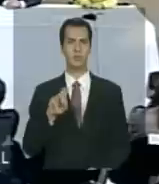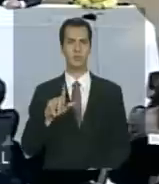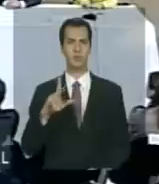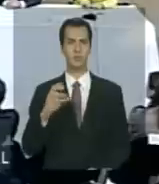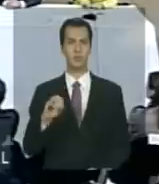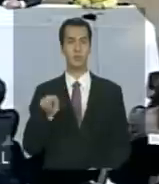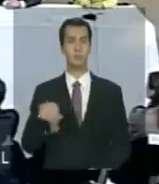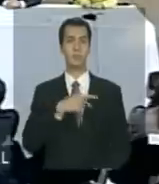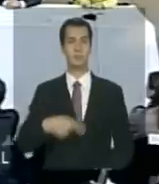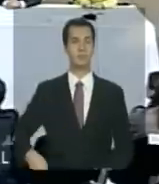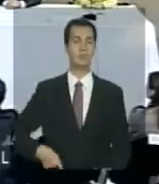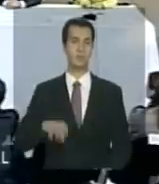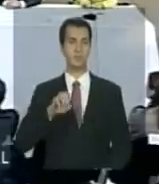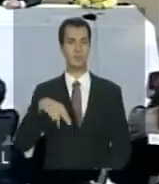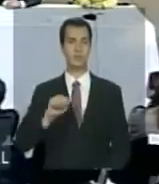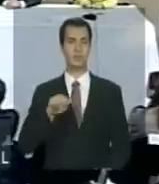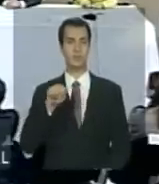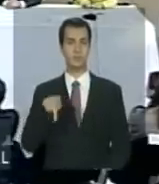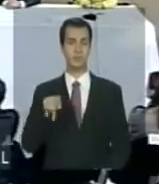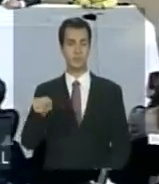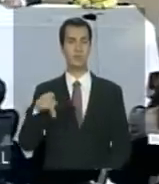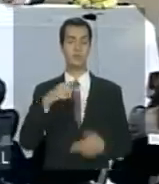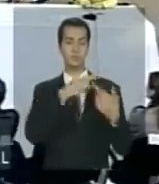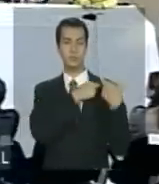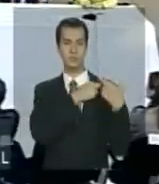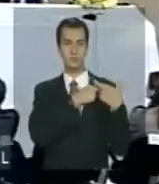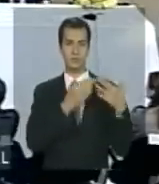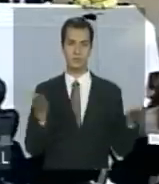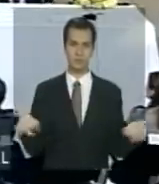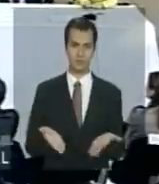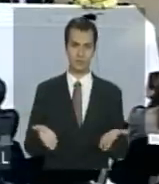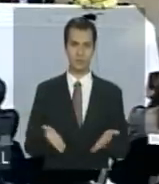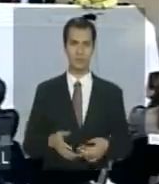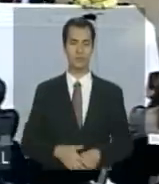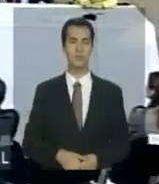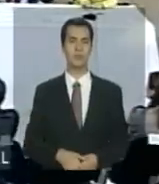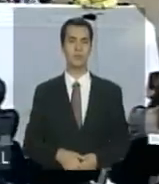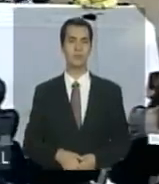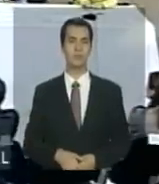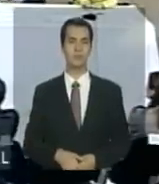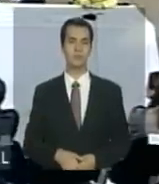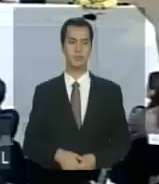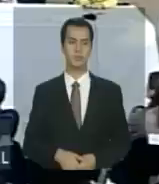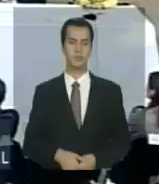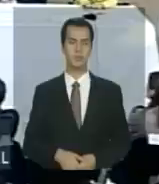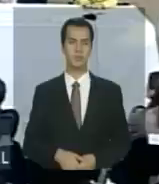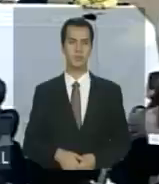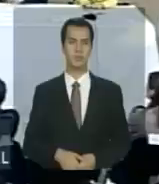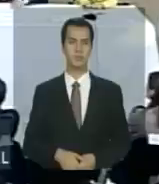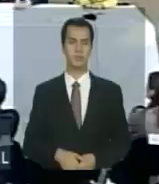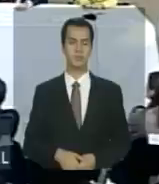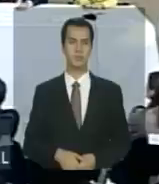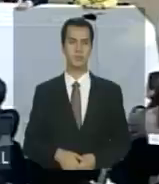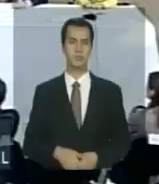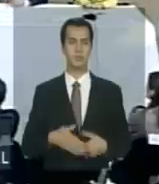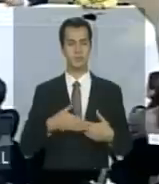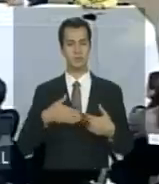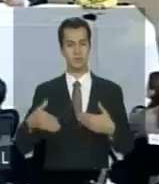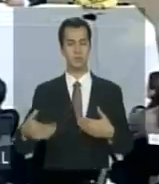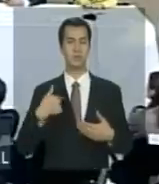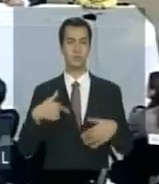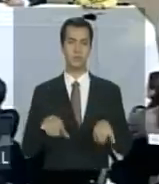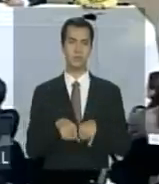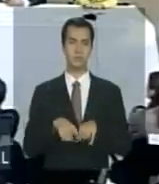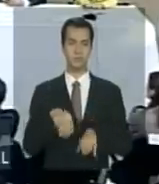ENAP, responsável, nesse momento, aqui pela ENAP, durante esse momento que eu sou também ministra